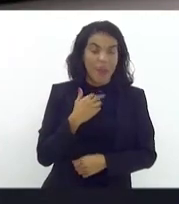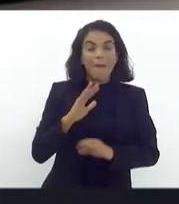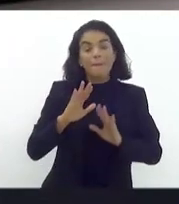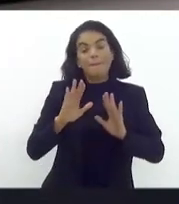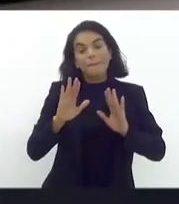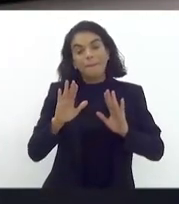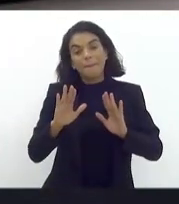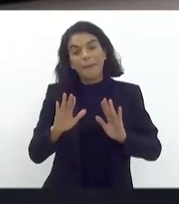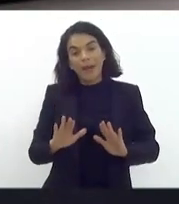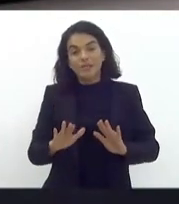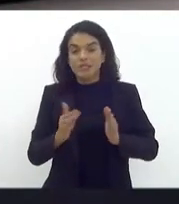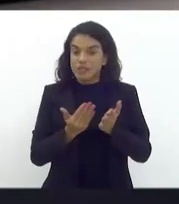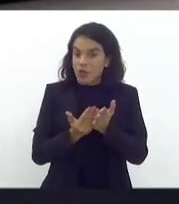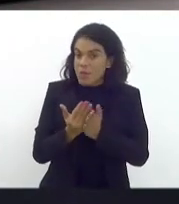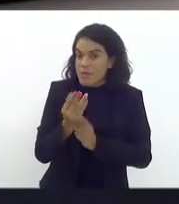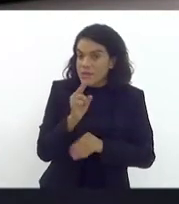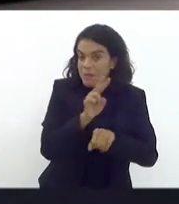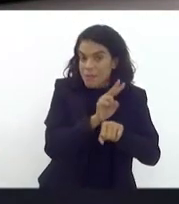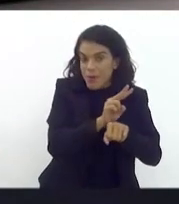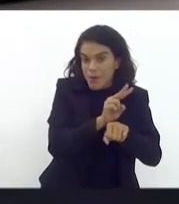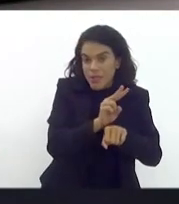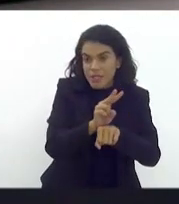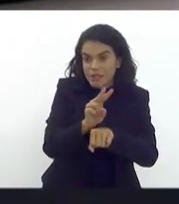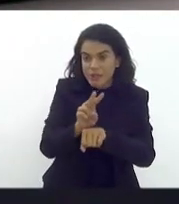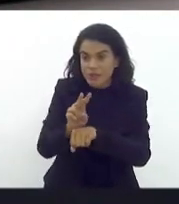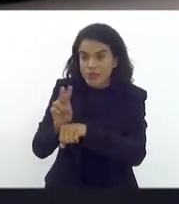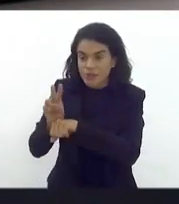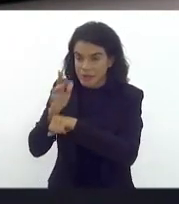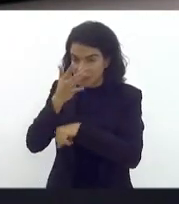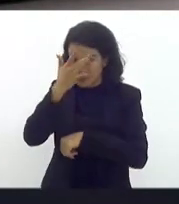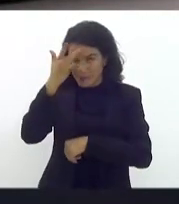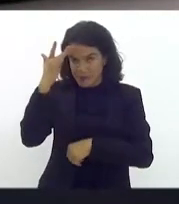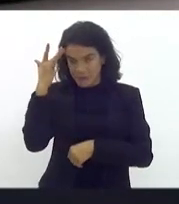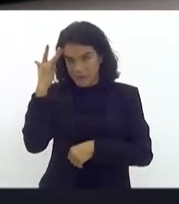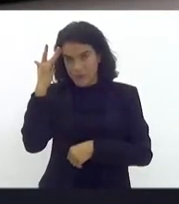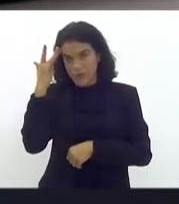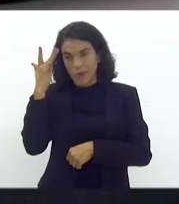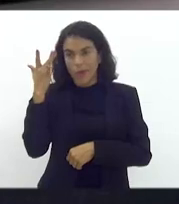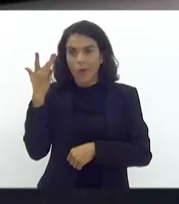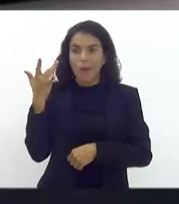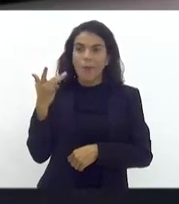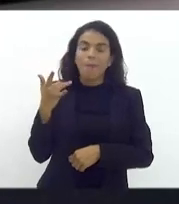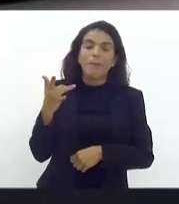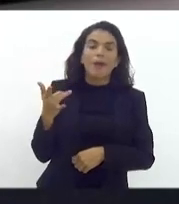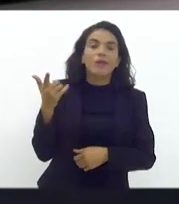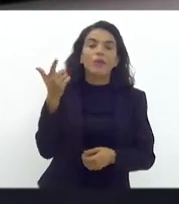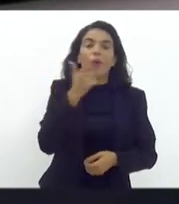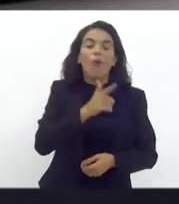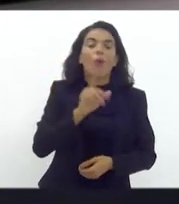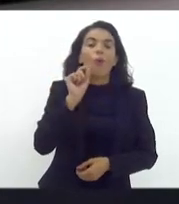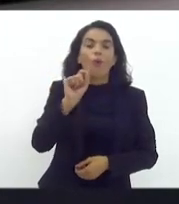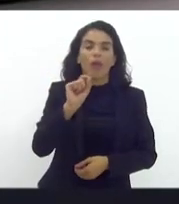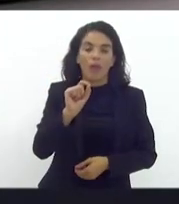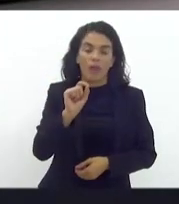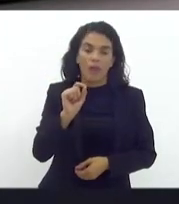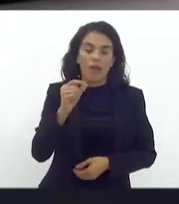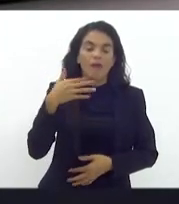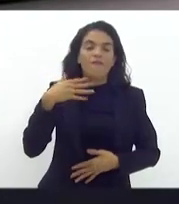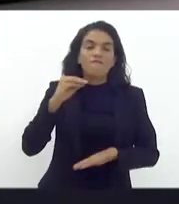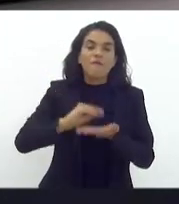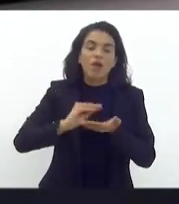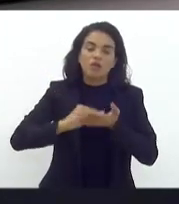pelo menos protegendo essas pessoas de não ser indevidamente reconhecidas em Atos